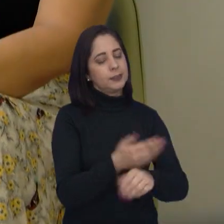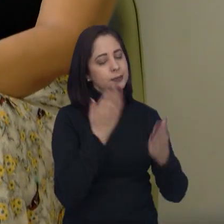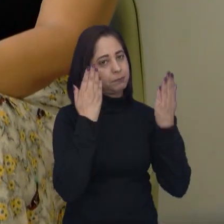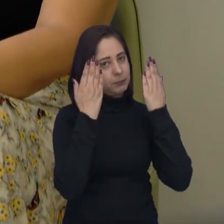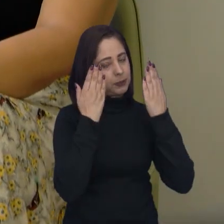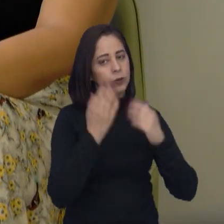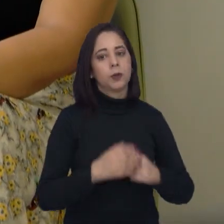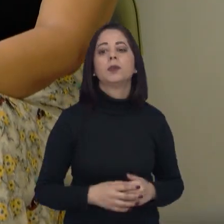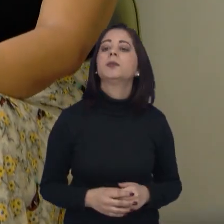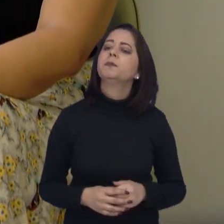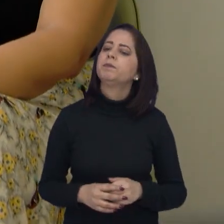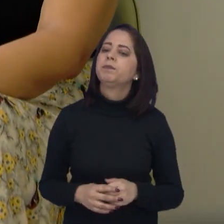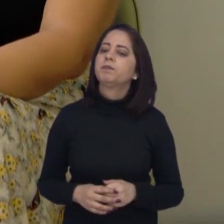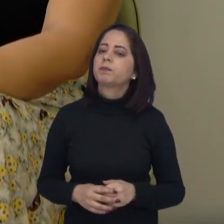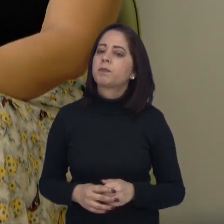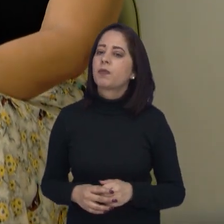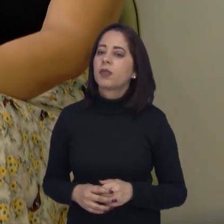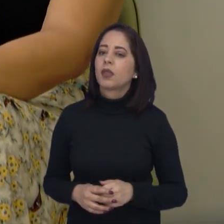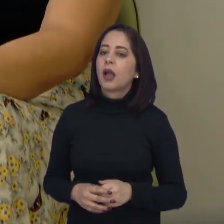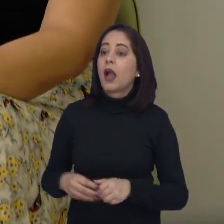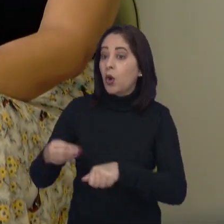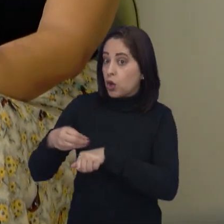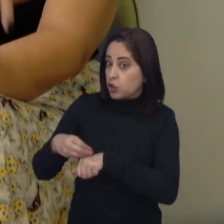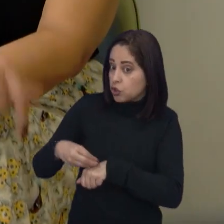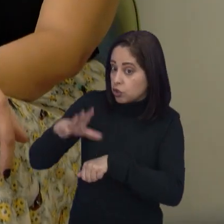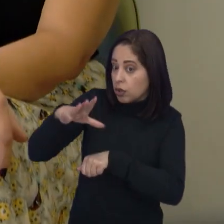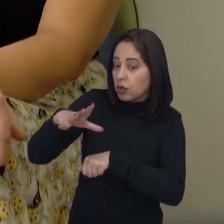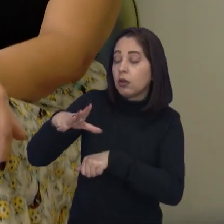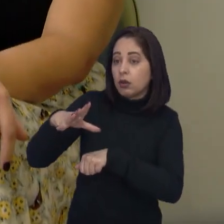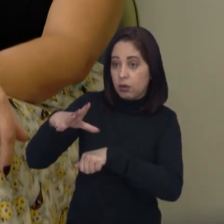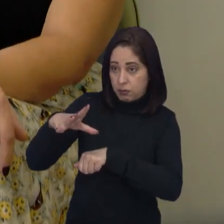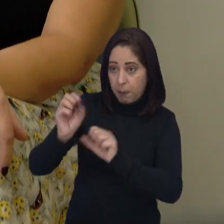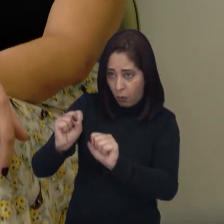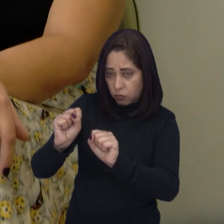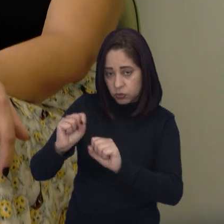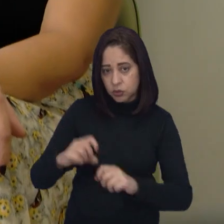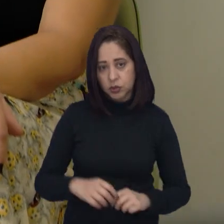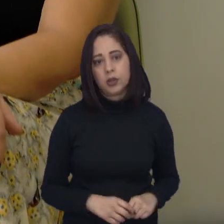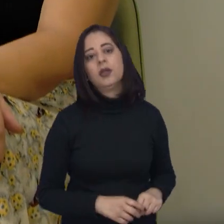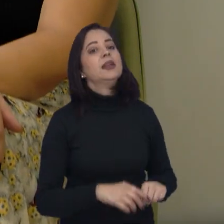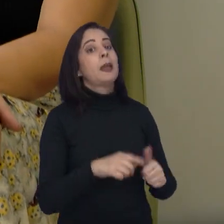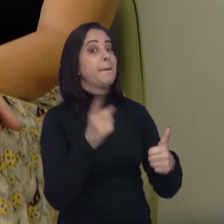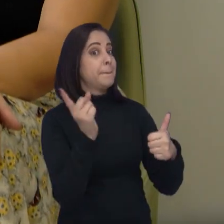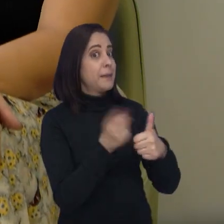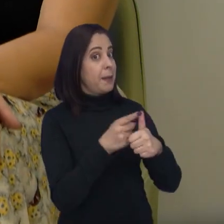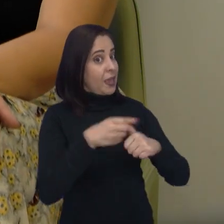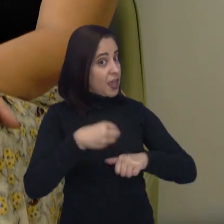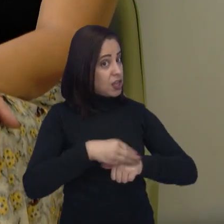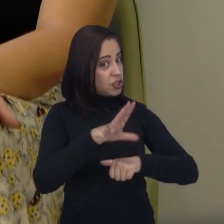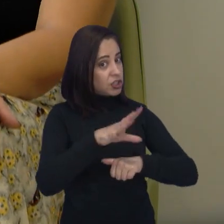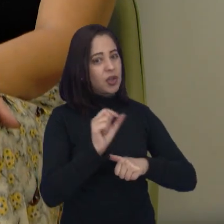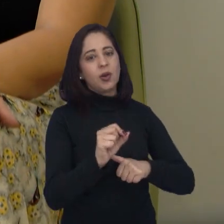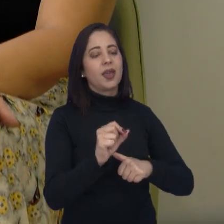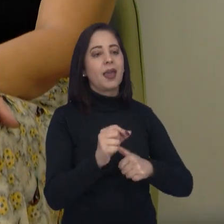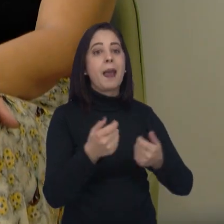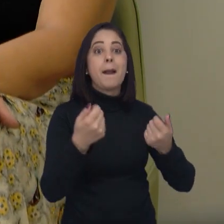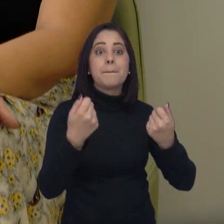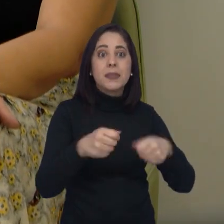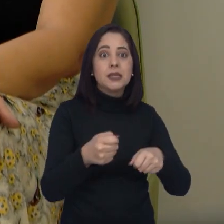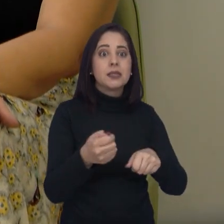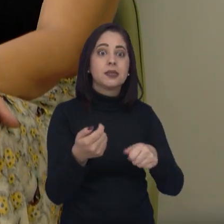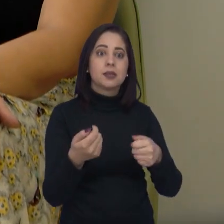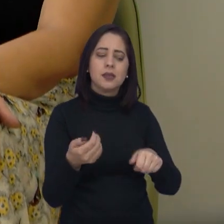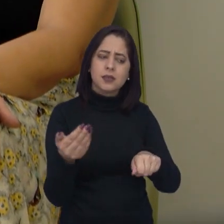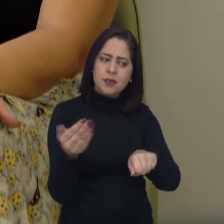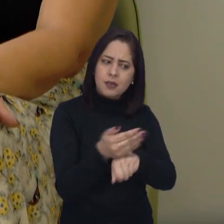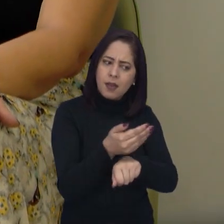Para a gente encerrar, doutora Laís, quais são as dicas que você pode dar para o pessoal que está em casa? Bom, a primeira, acima de tudo, é buscar realmente